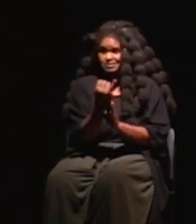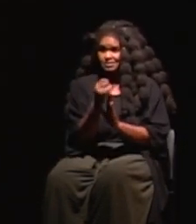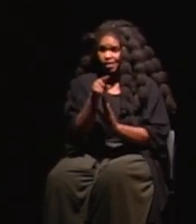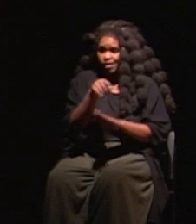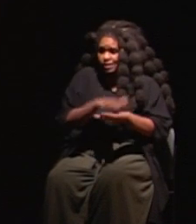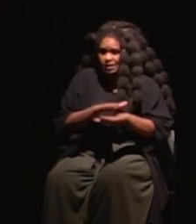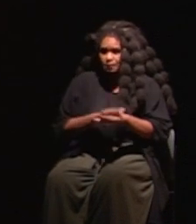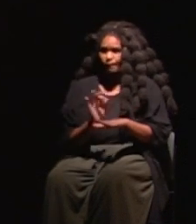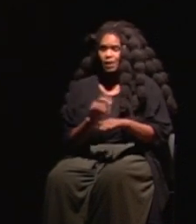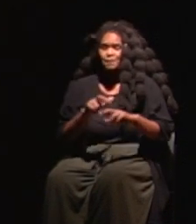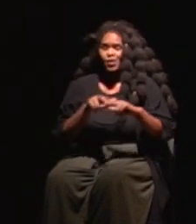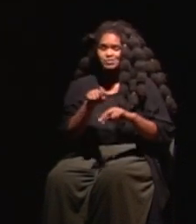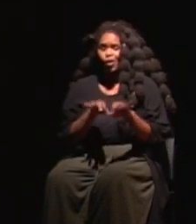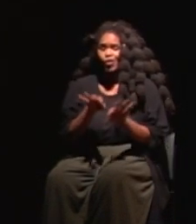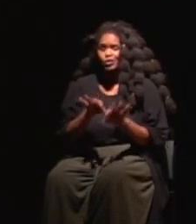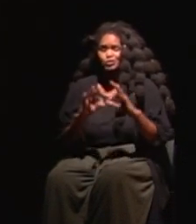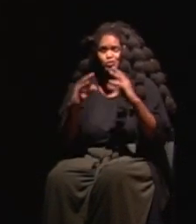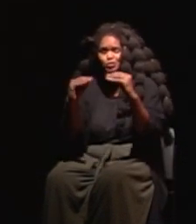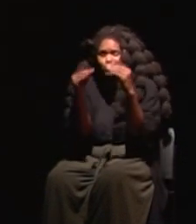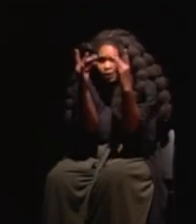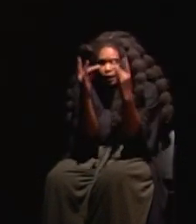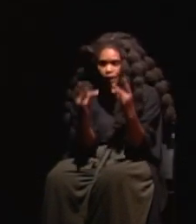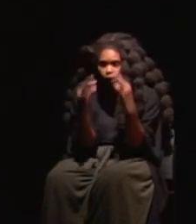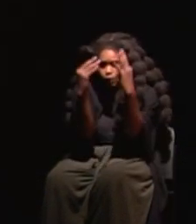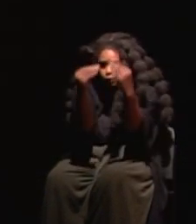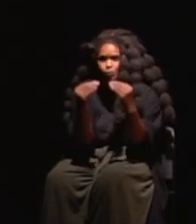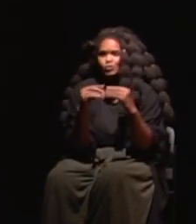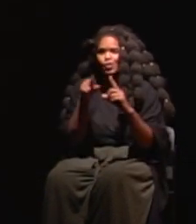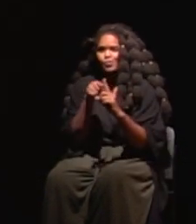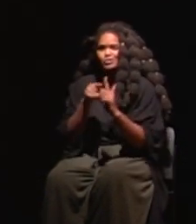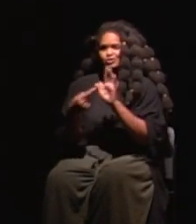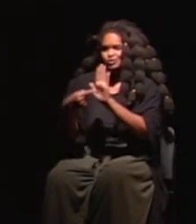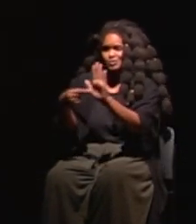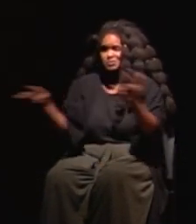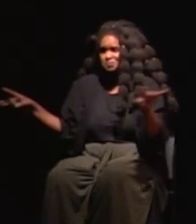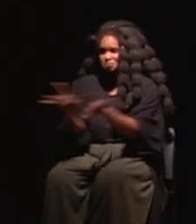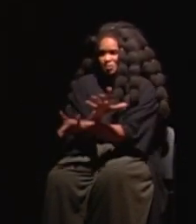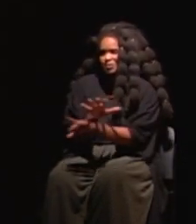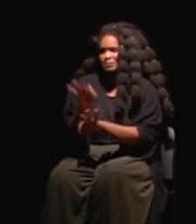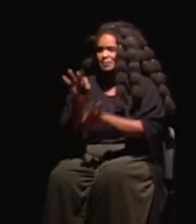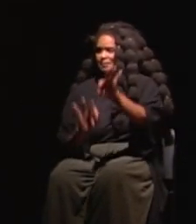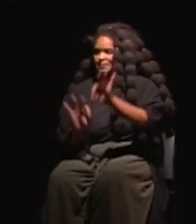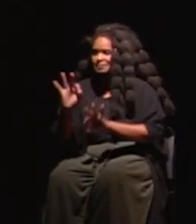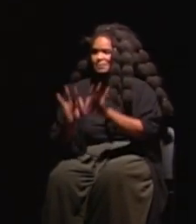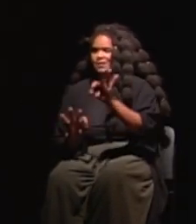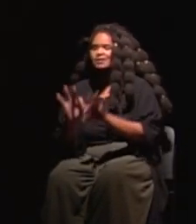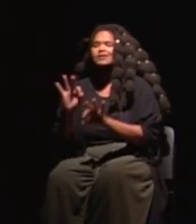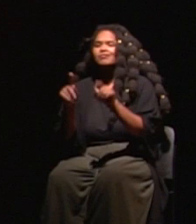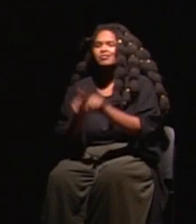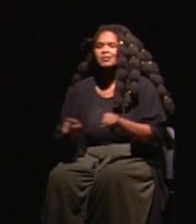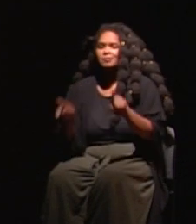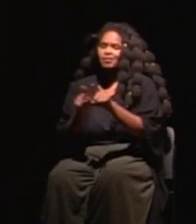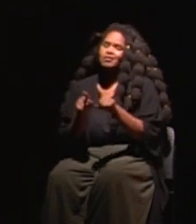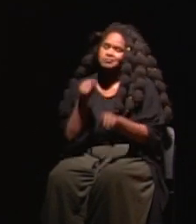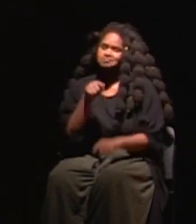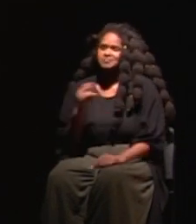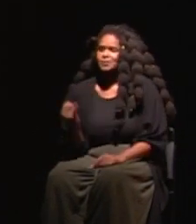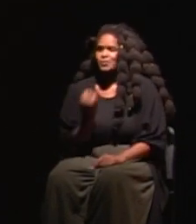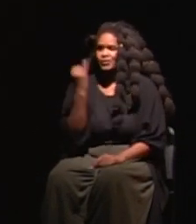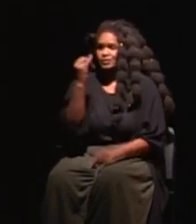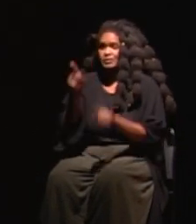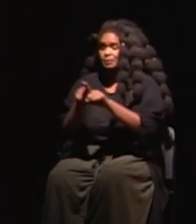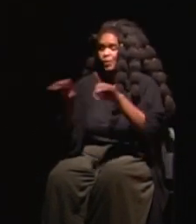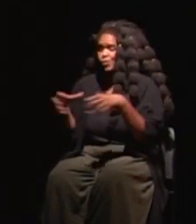né, cuida de absolutamente todos os detalhes para a exposição estar pronta, né, e fundamental. A equipe